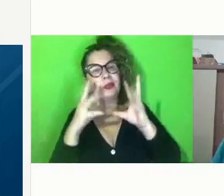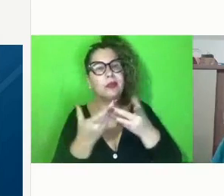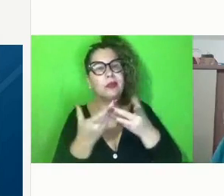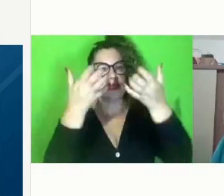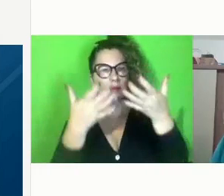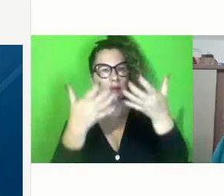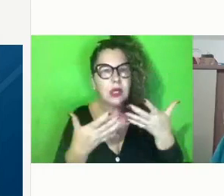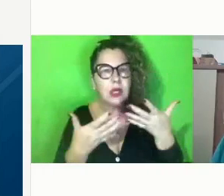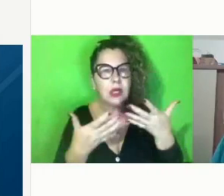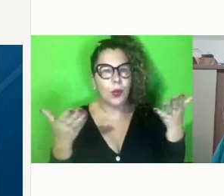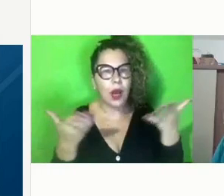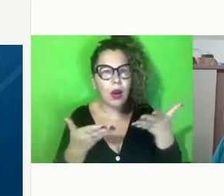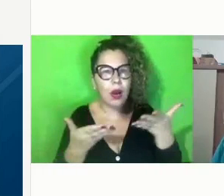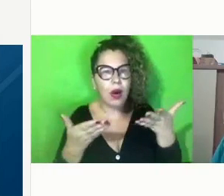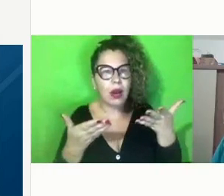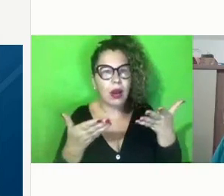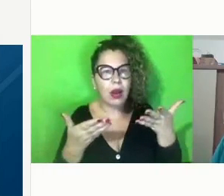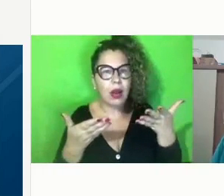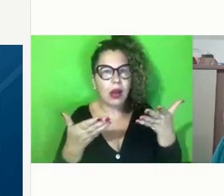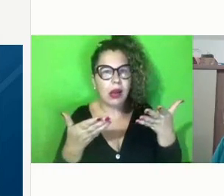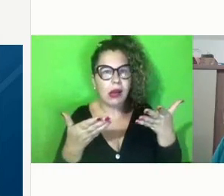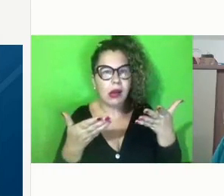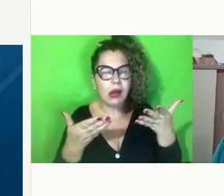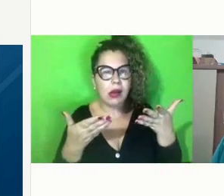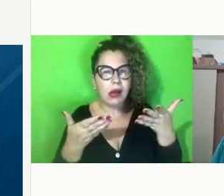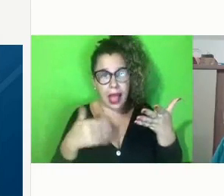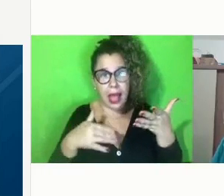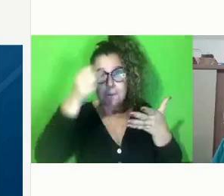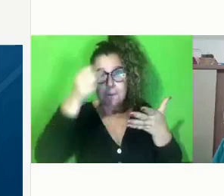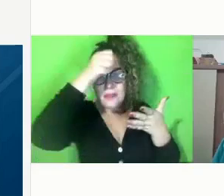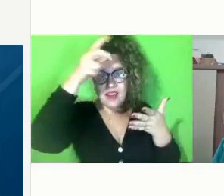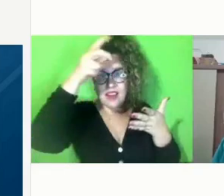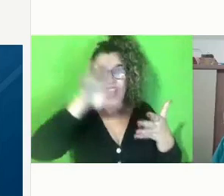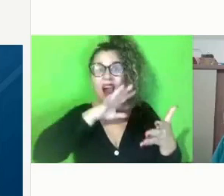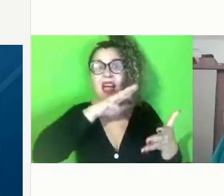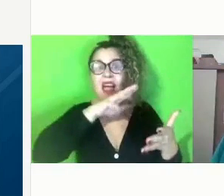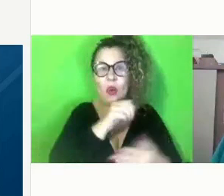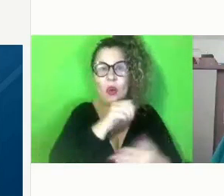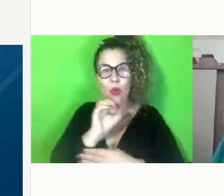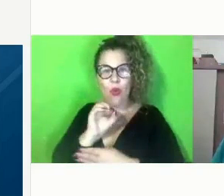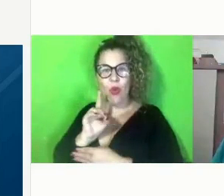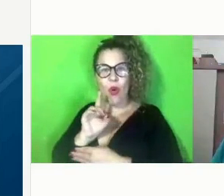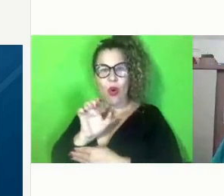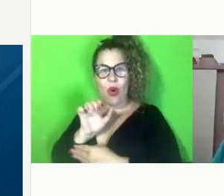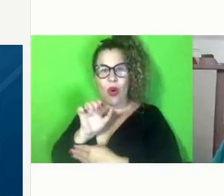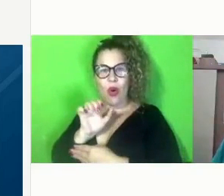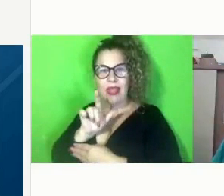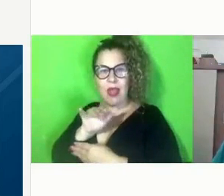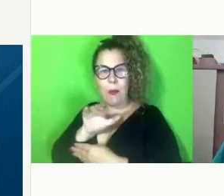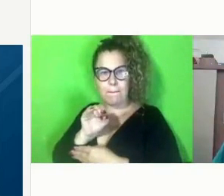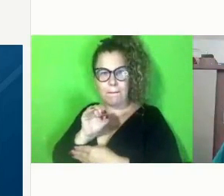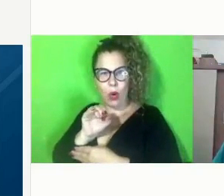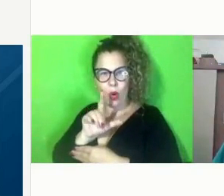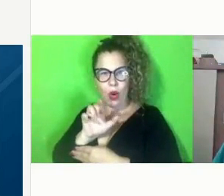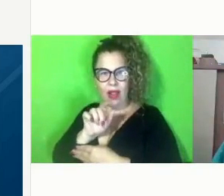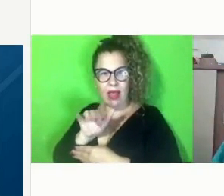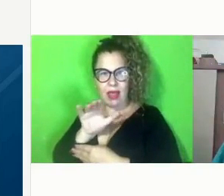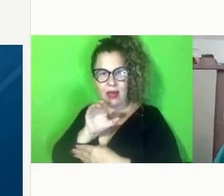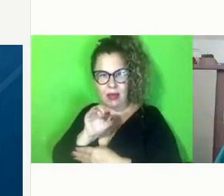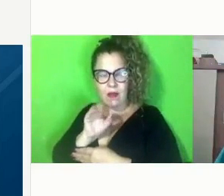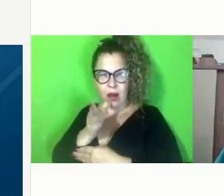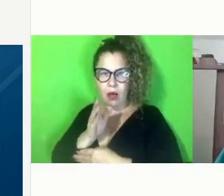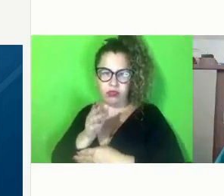governo do Adelmo, do Adelmo Leão, e nós temos tido apoio sensível disso aí. Tanto